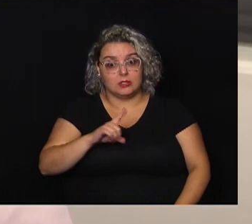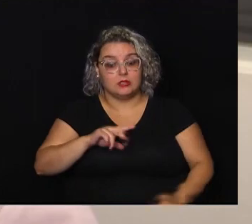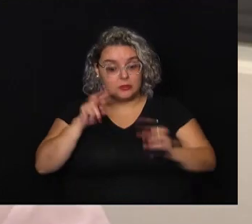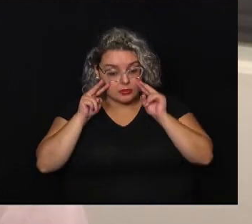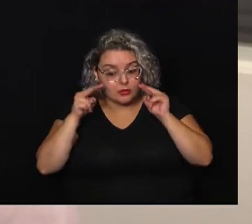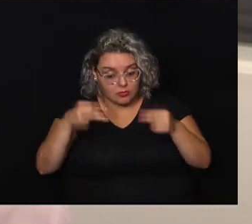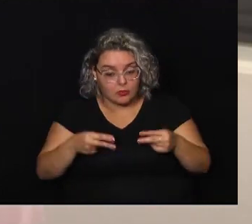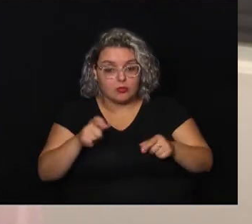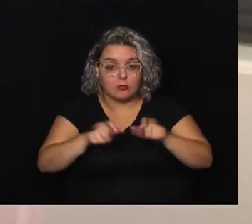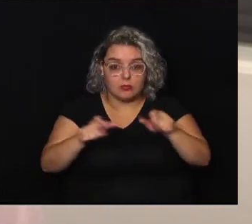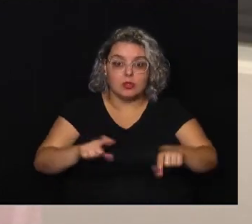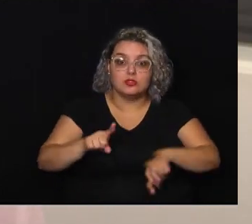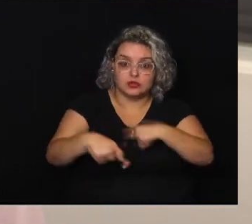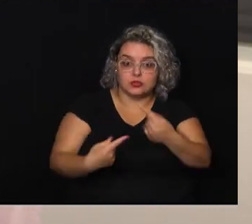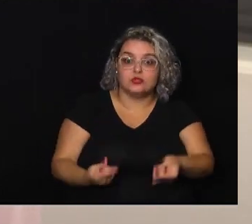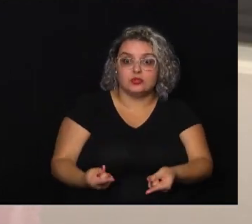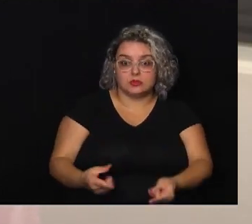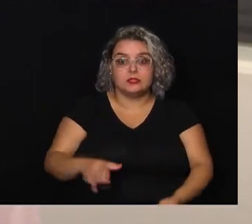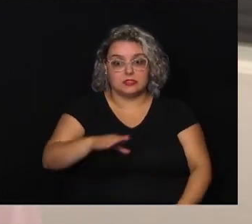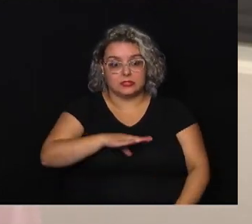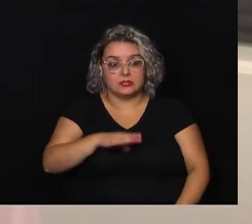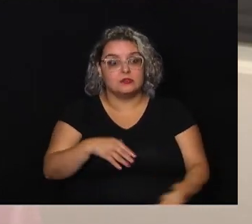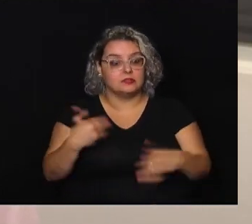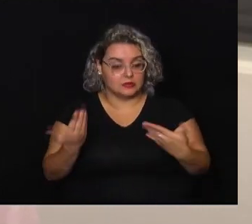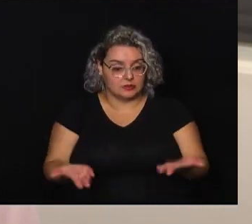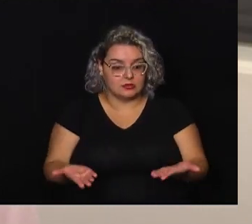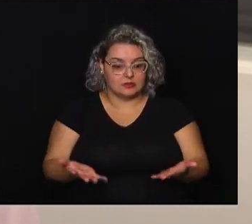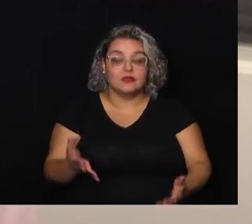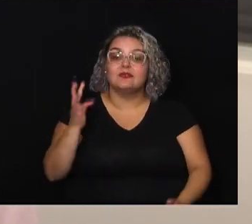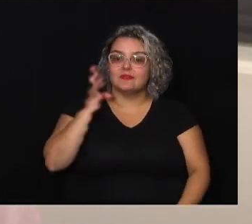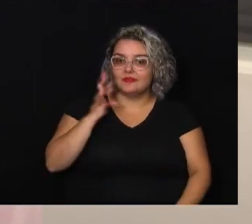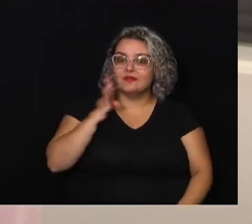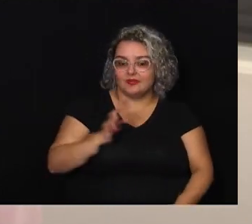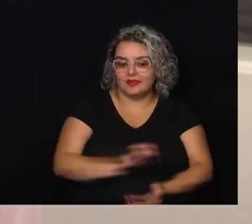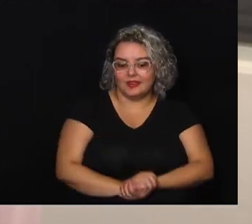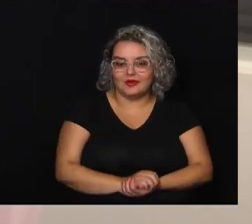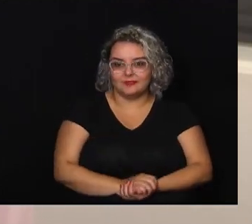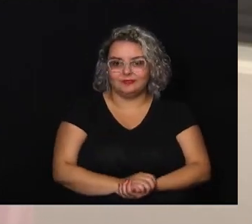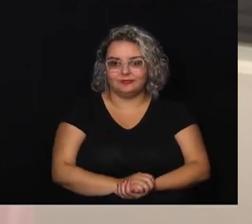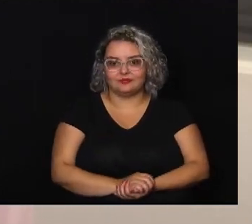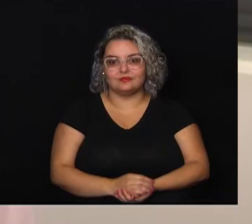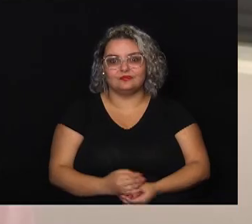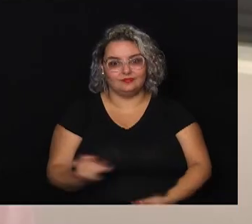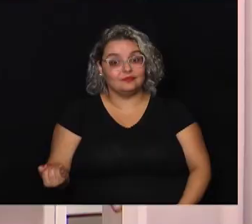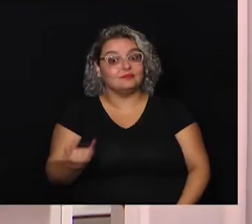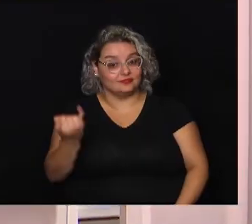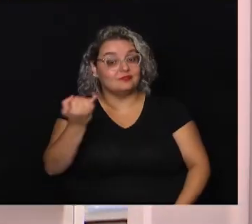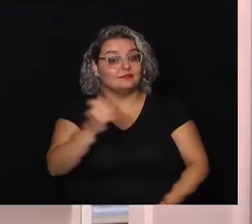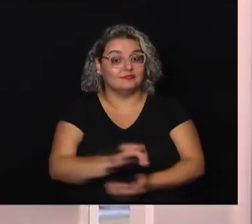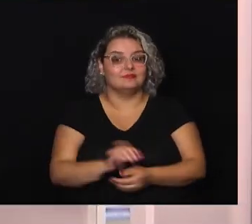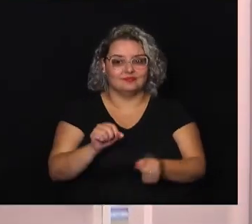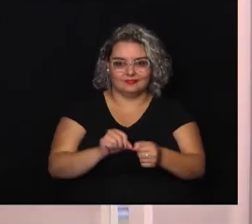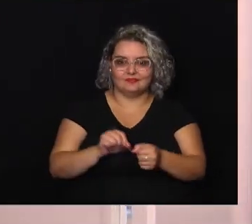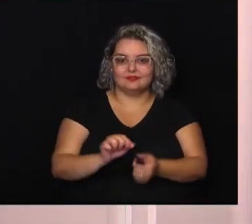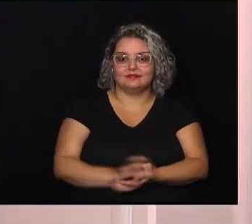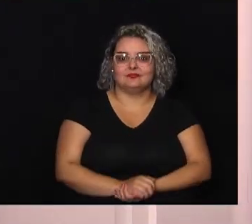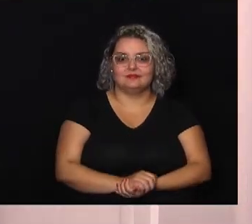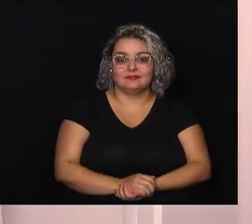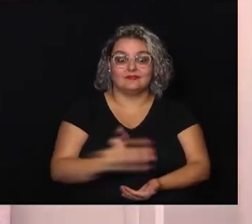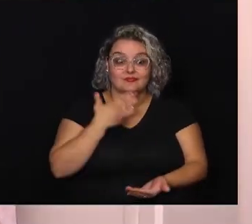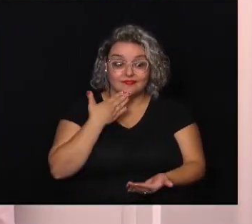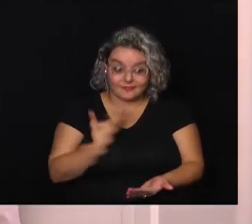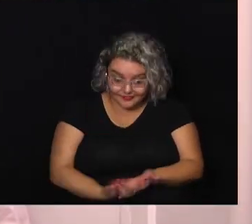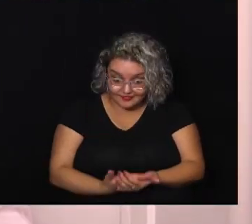por pessoal de outra cidade vir nos visitar, então foi muito legal, muito interessante de fazer. Então foi uma surpresa,